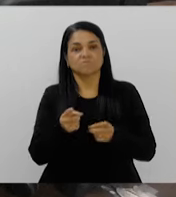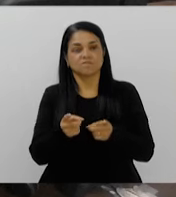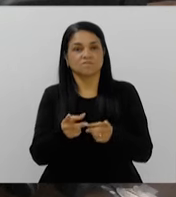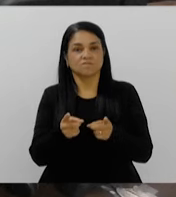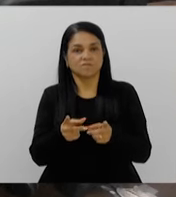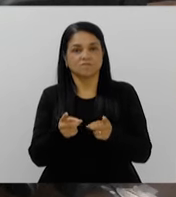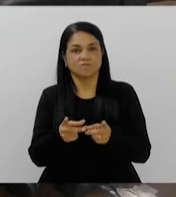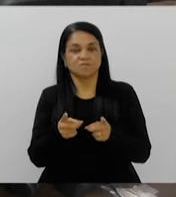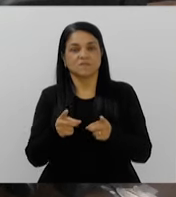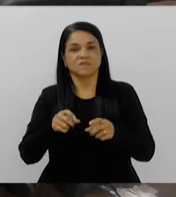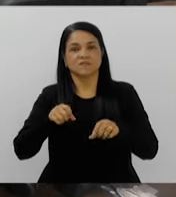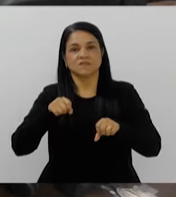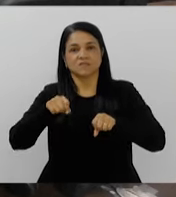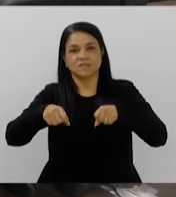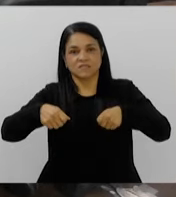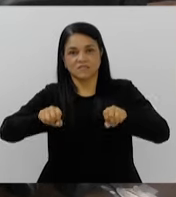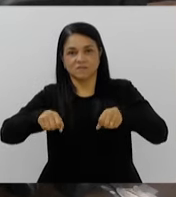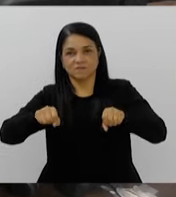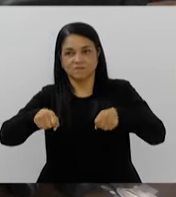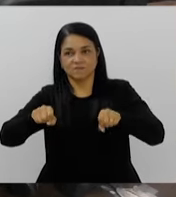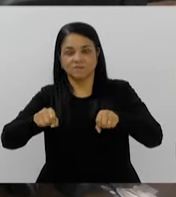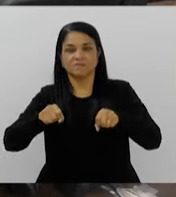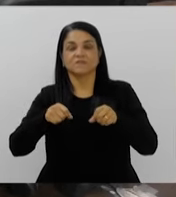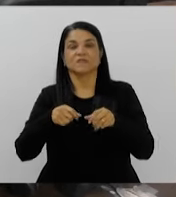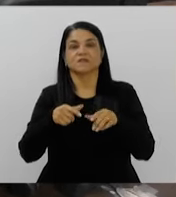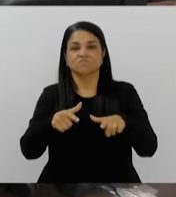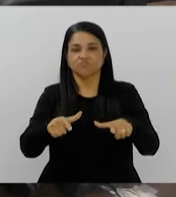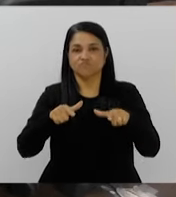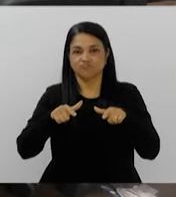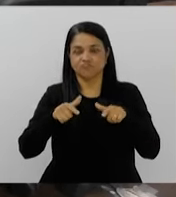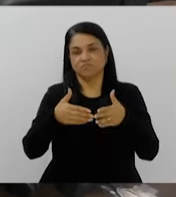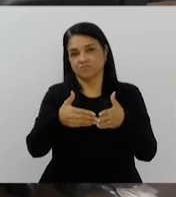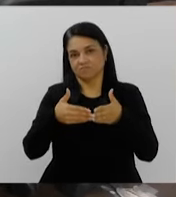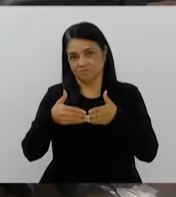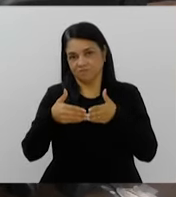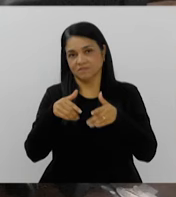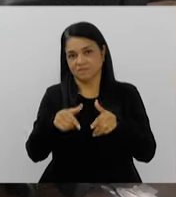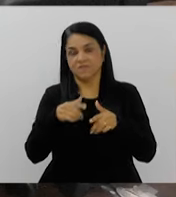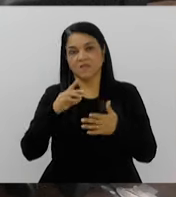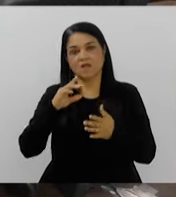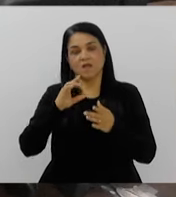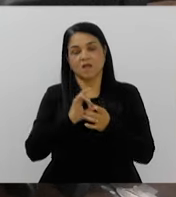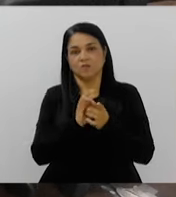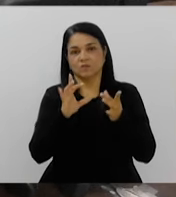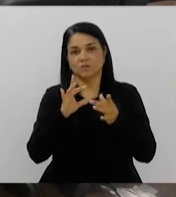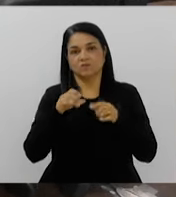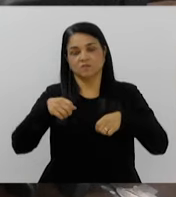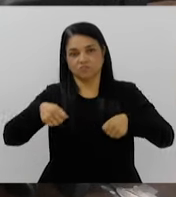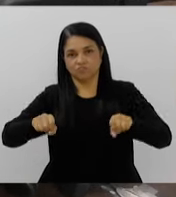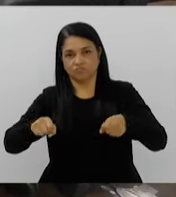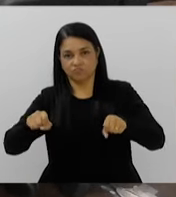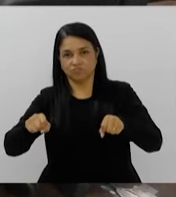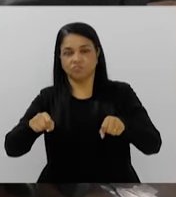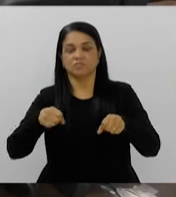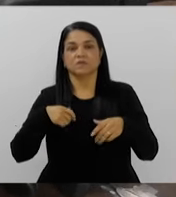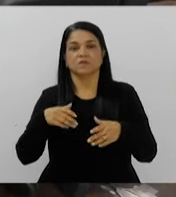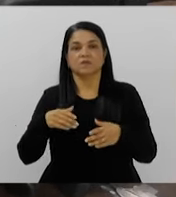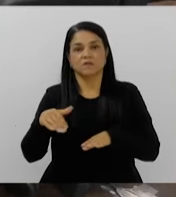comercialize ciclomotores, da necessidade de registro e licenciamento, bem como da necessidade de autorização para condução de ciclomotor em vias